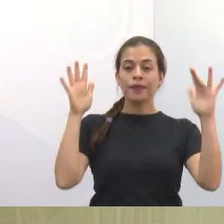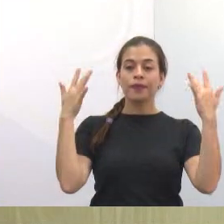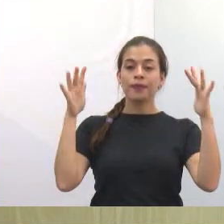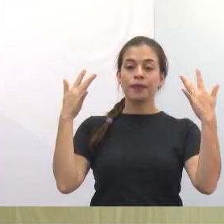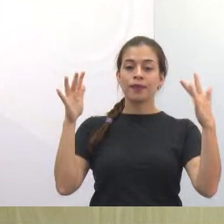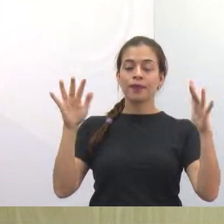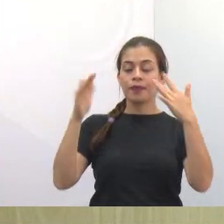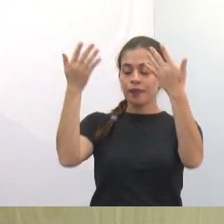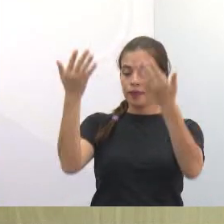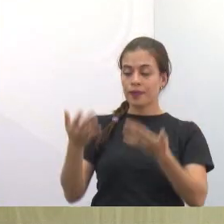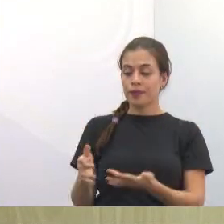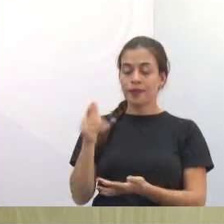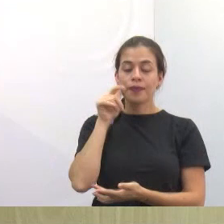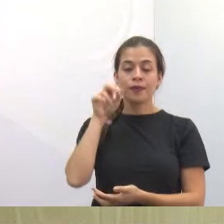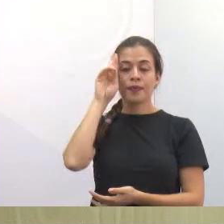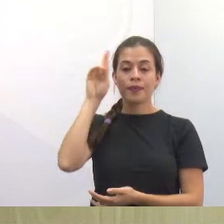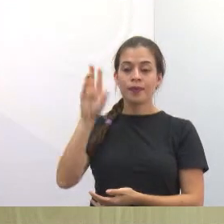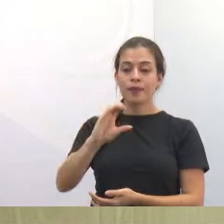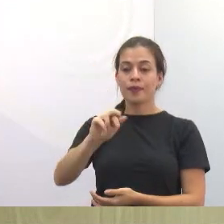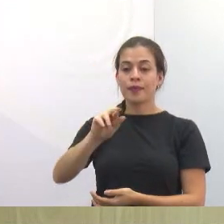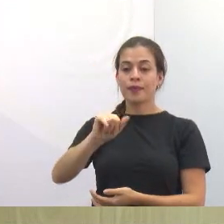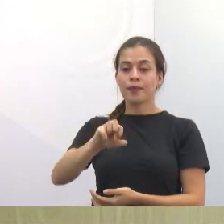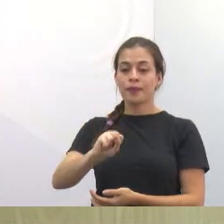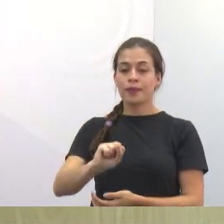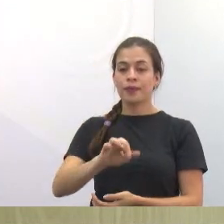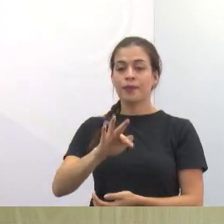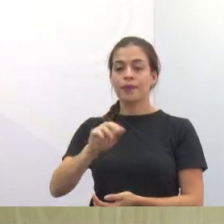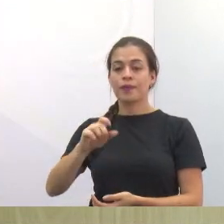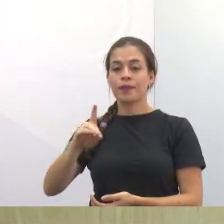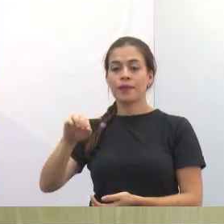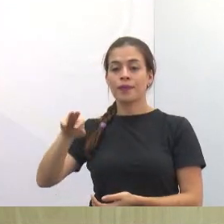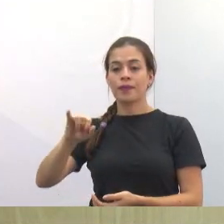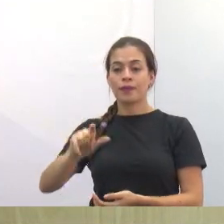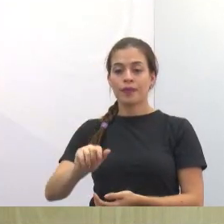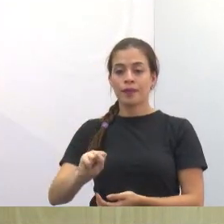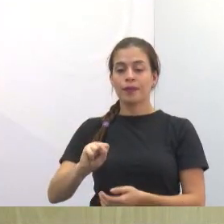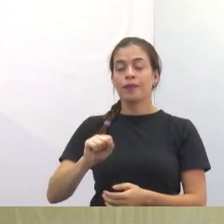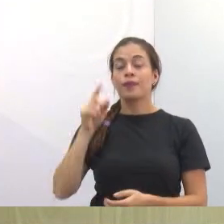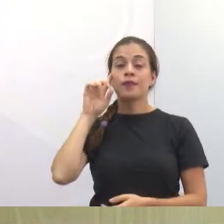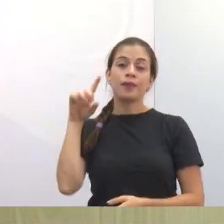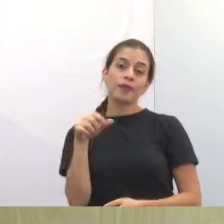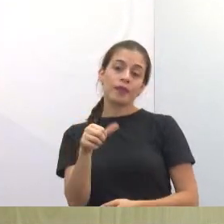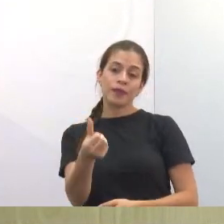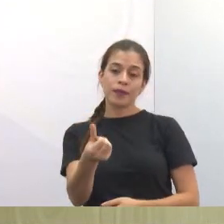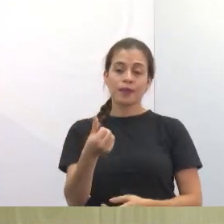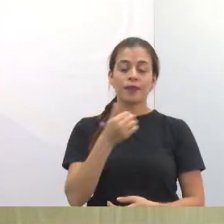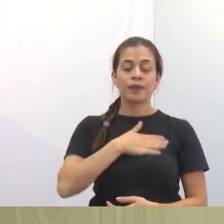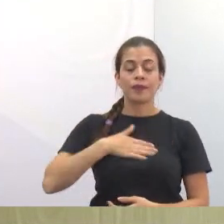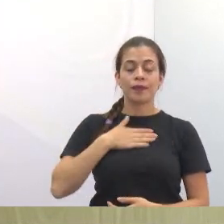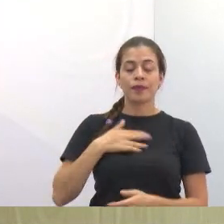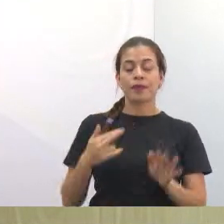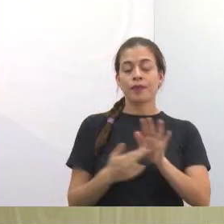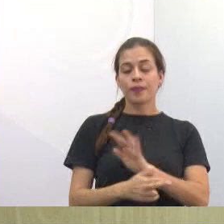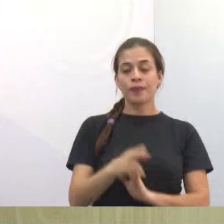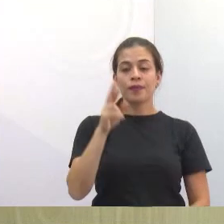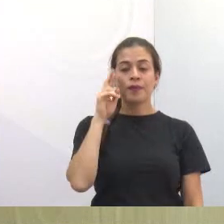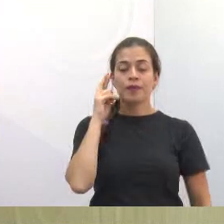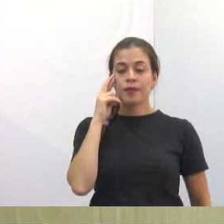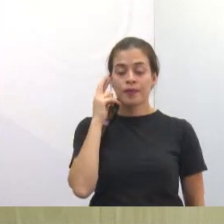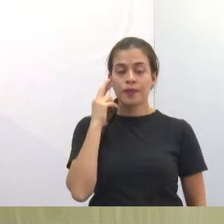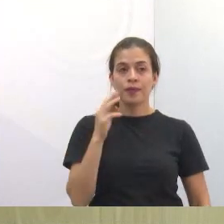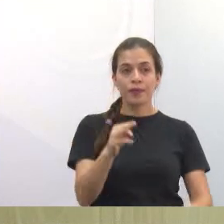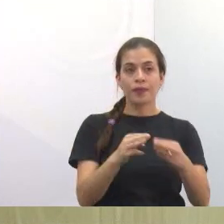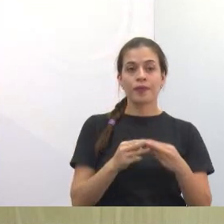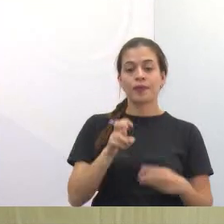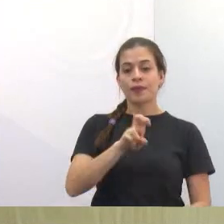congratulatória e menção de mérito à senhora Cris Fidelis, pelo transcurso do seu aniversário, comemorado em 6 de agosto. Autoria, Roninha. Moção